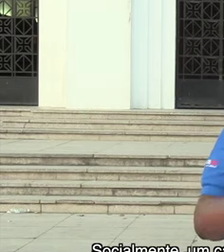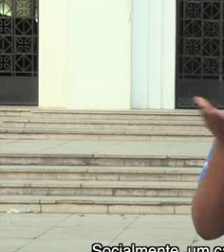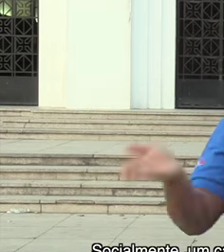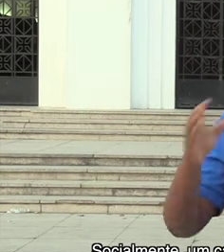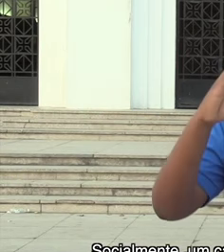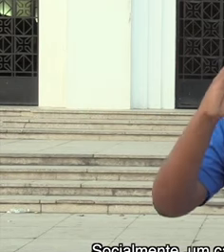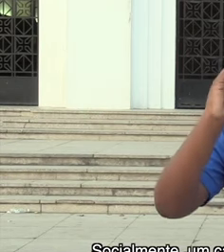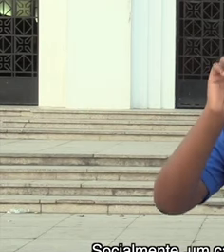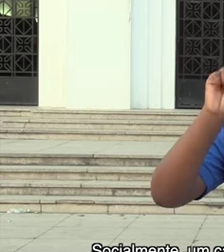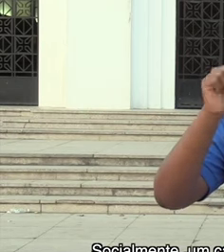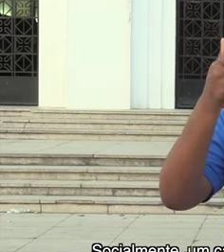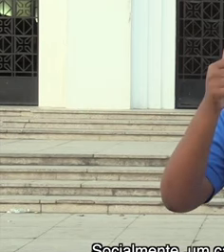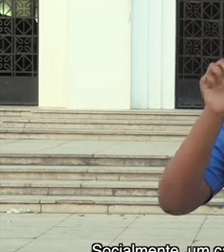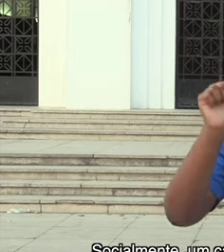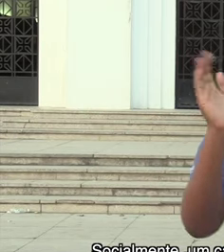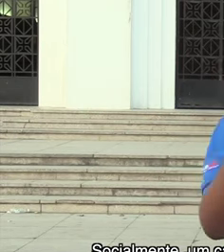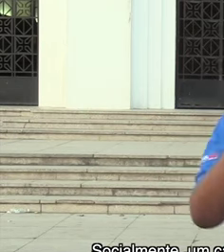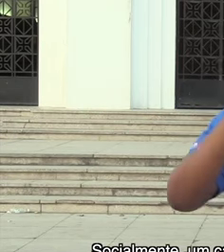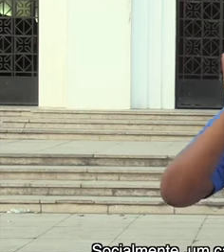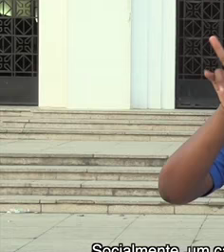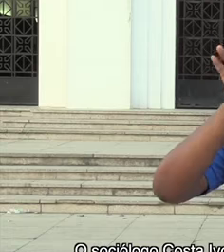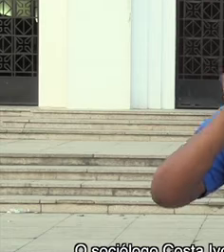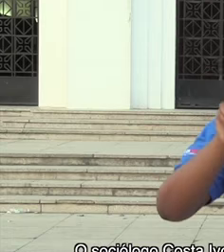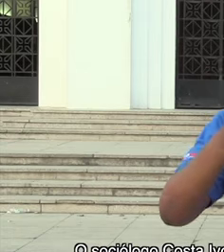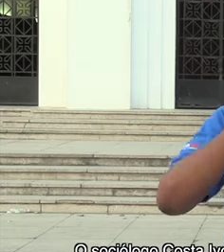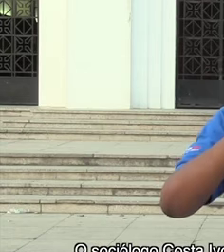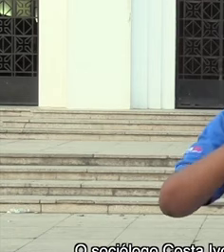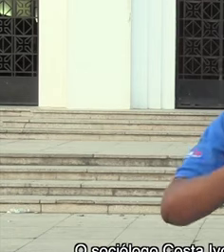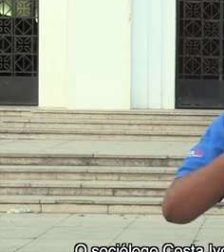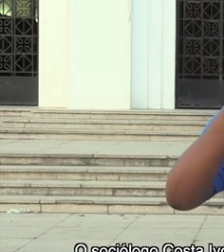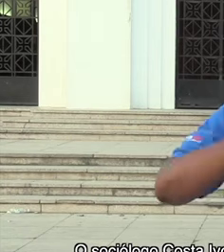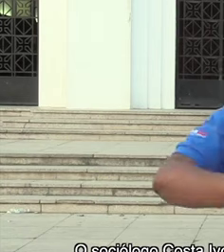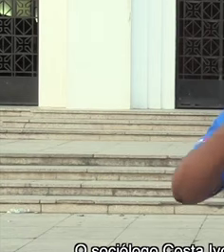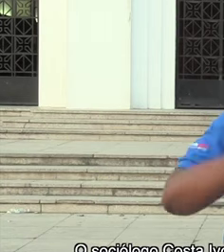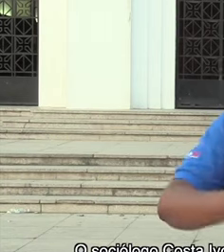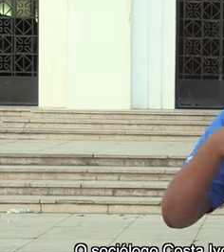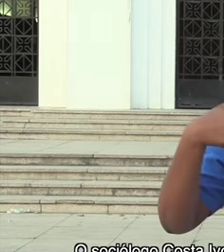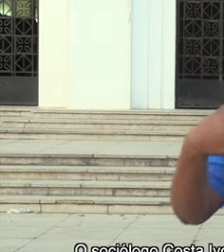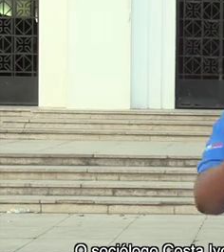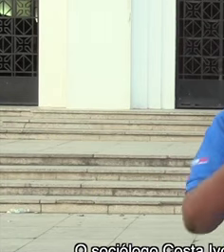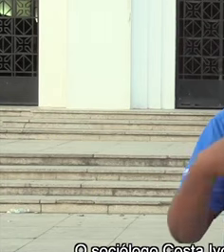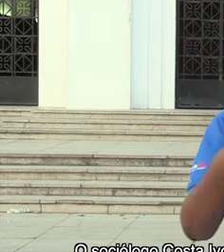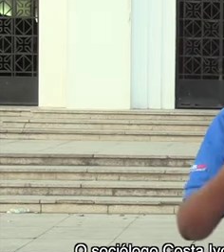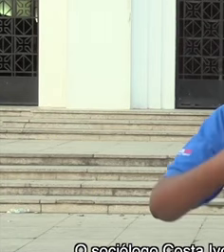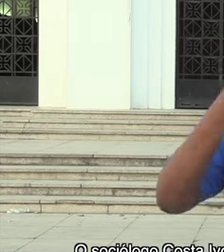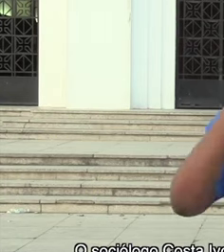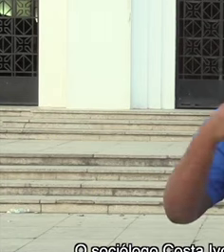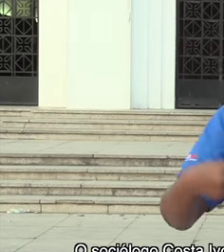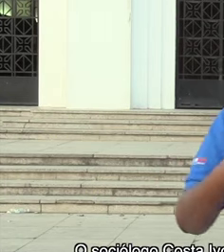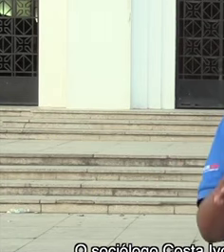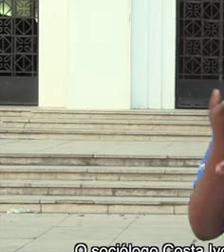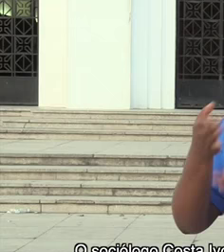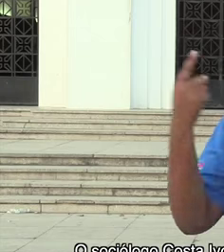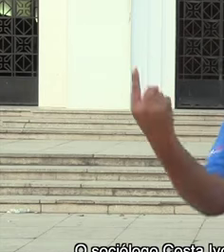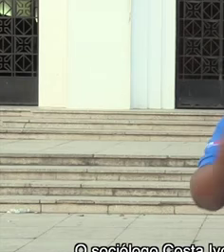casamento prematuro tem explicações. O sociólogo Costa Ivo acredita que as condições econômicas